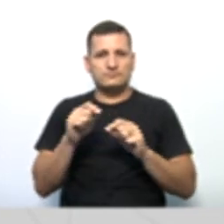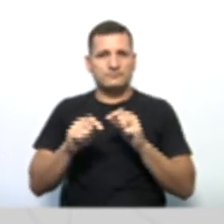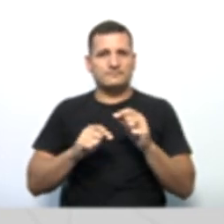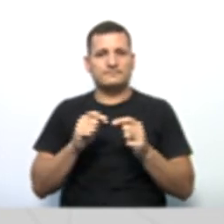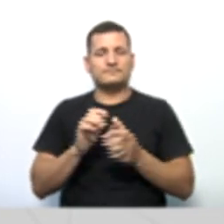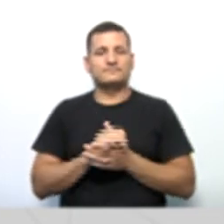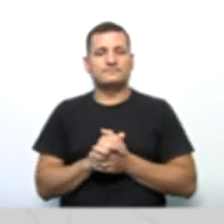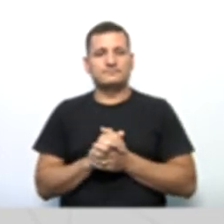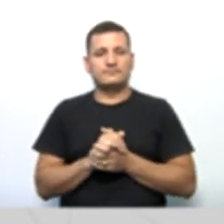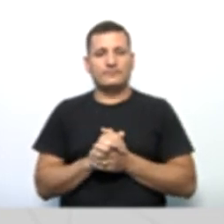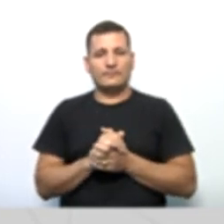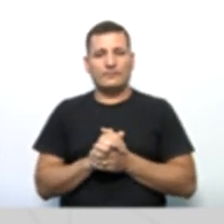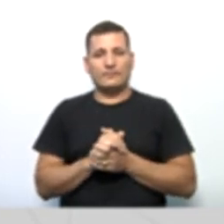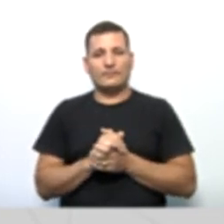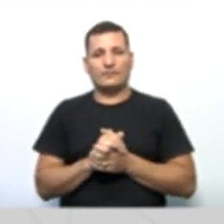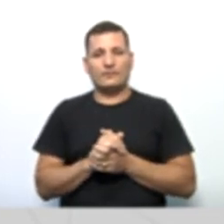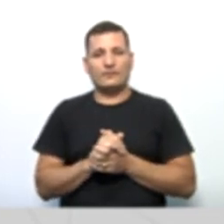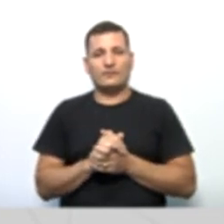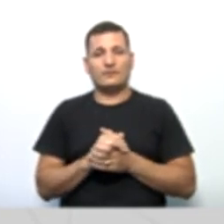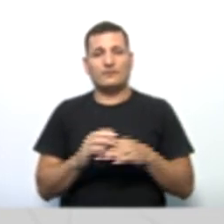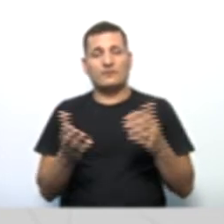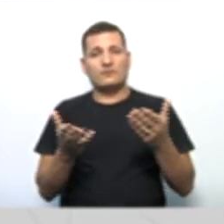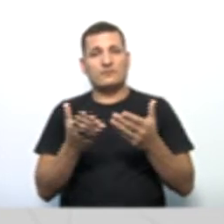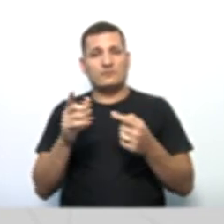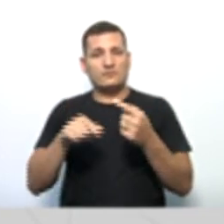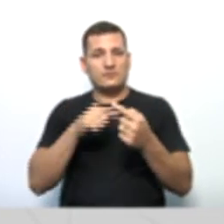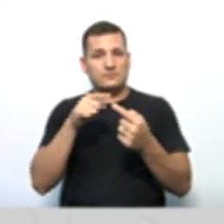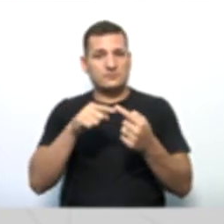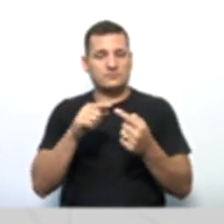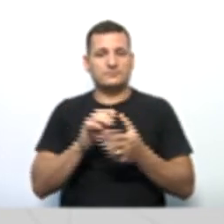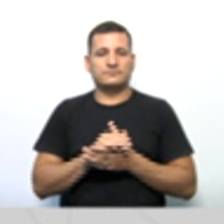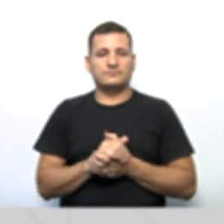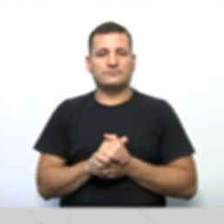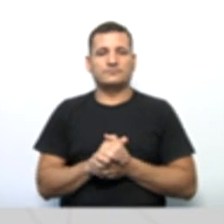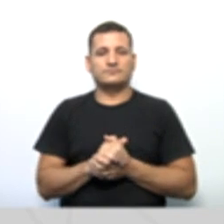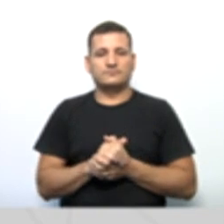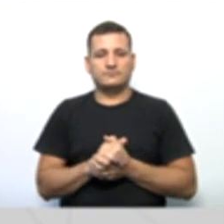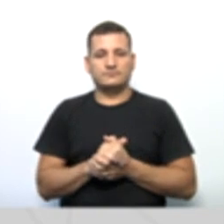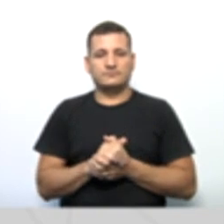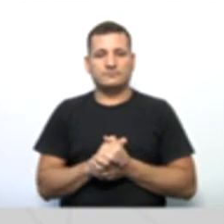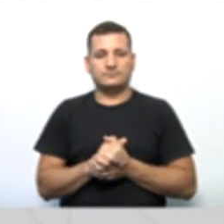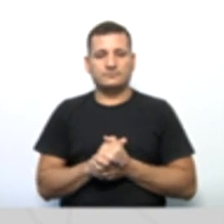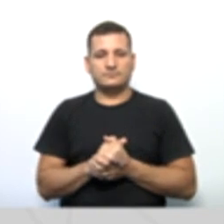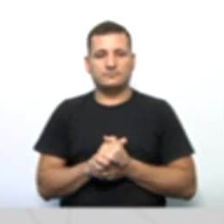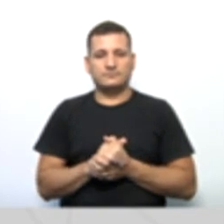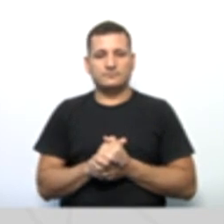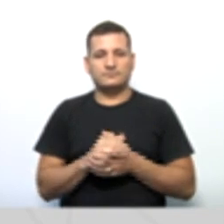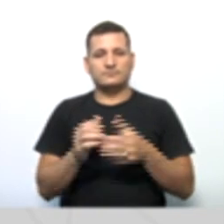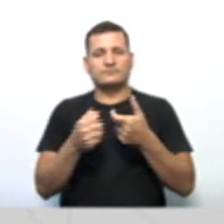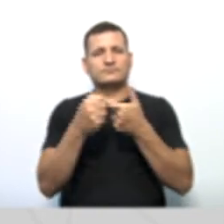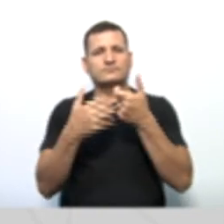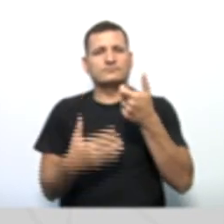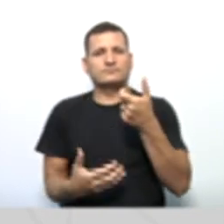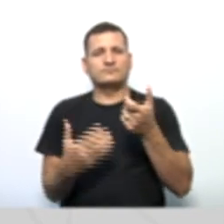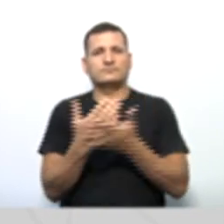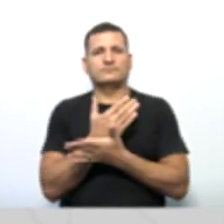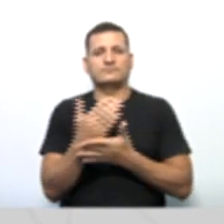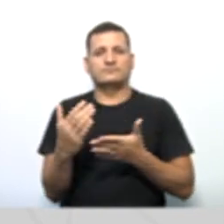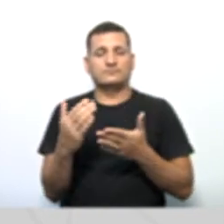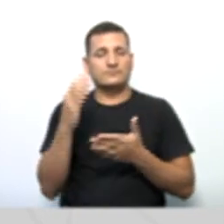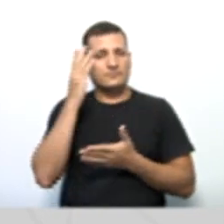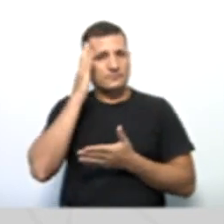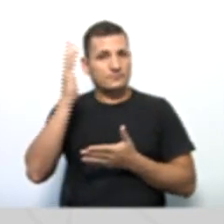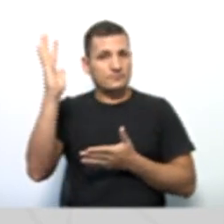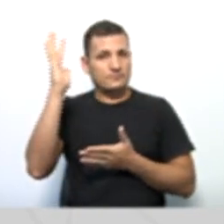nessas reflexões e conhecer um pouco. Os nossos objetivos de hoje são definir algumas das reflexões éticas na história